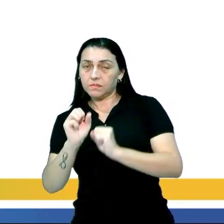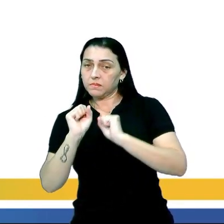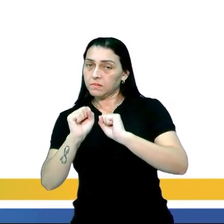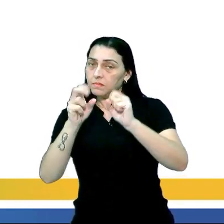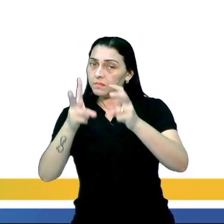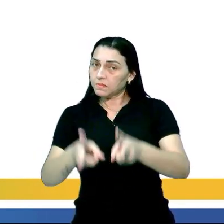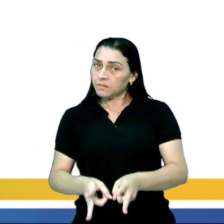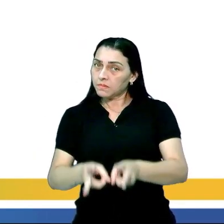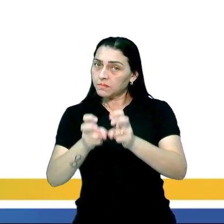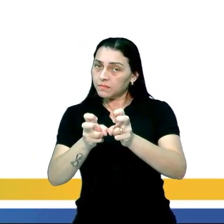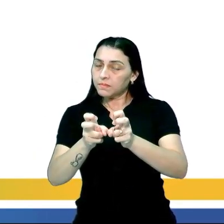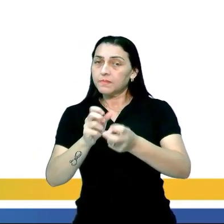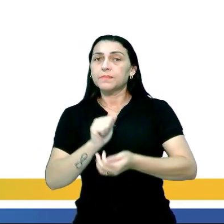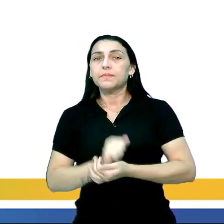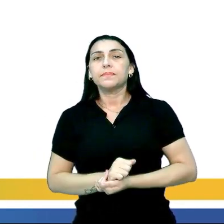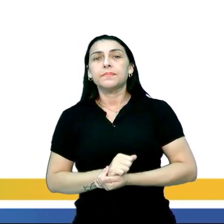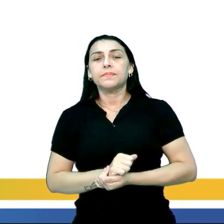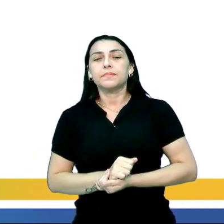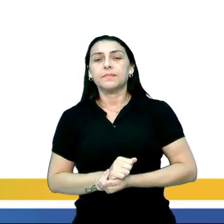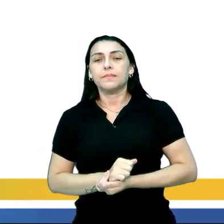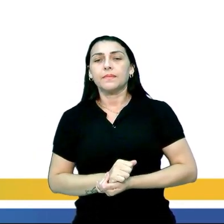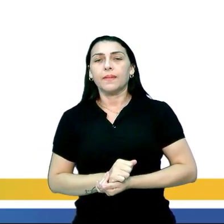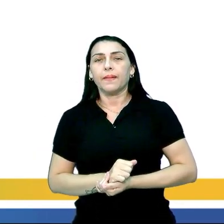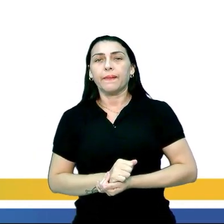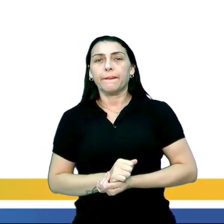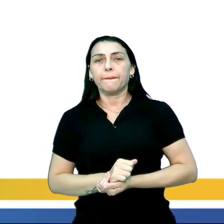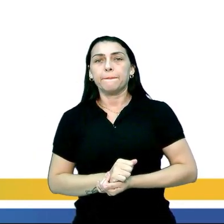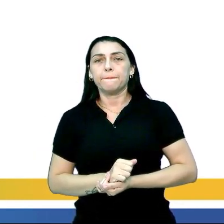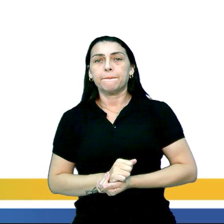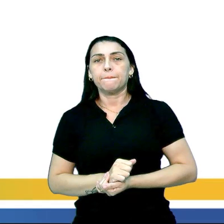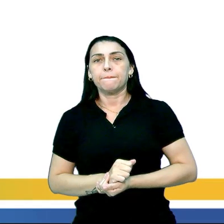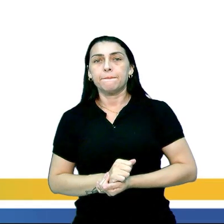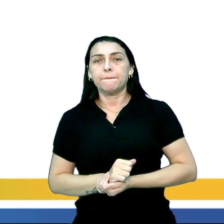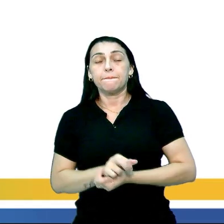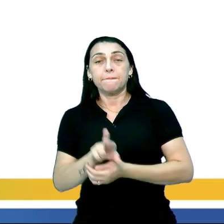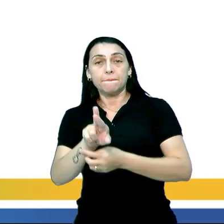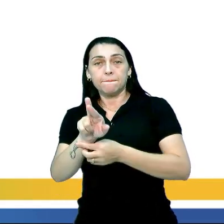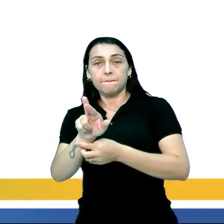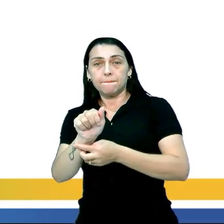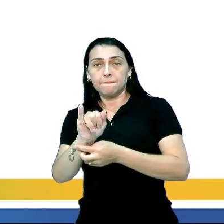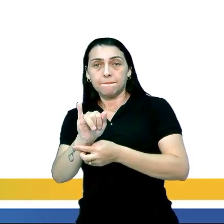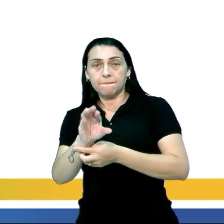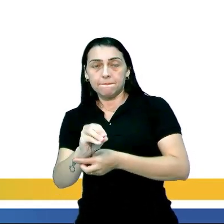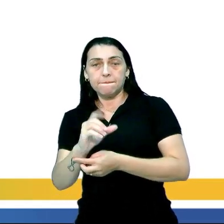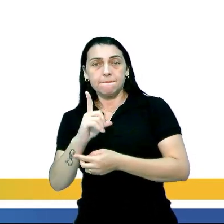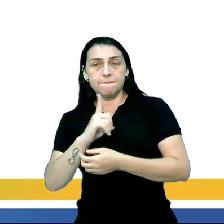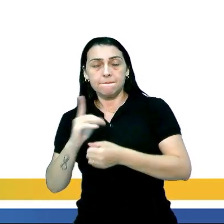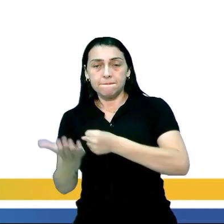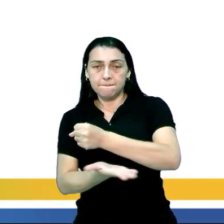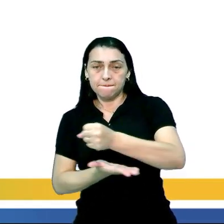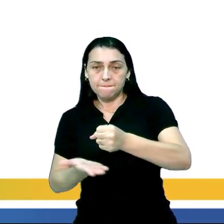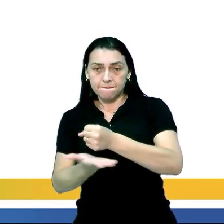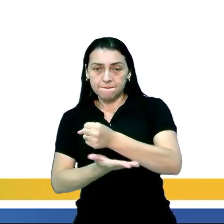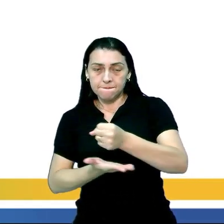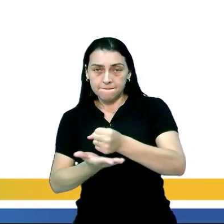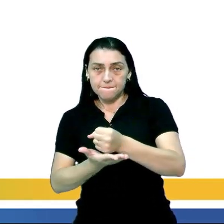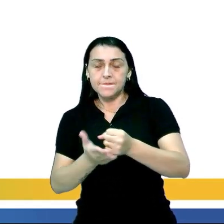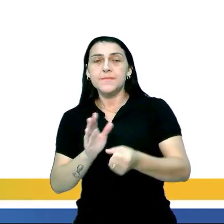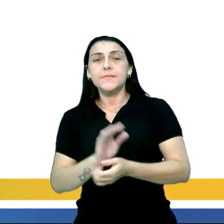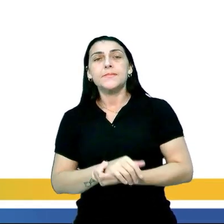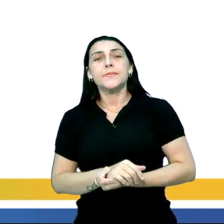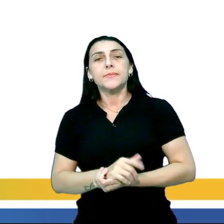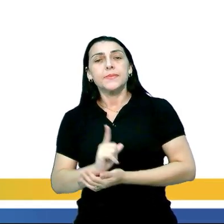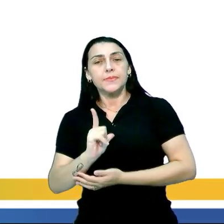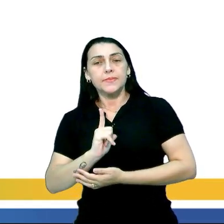pode observar bem aqui, ó. Esse é o raio, aqui nós temos a base inferior e aqui